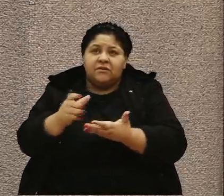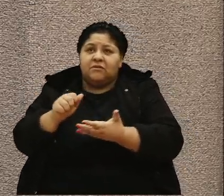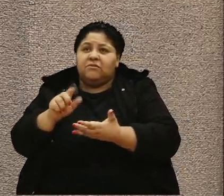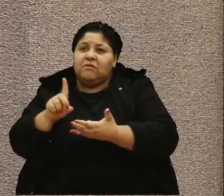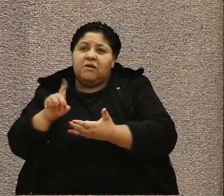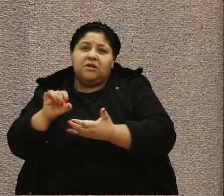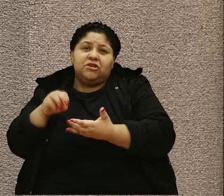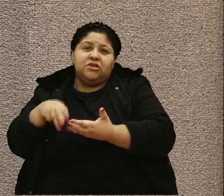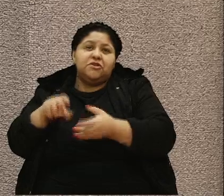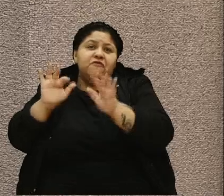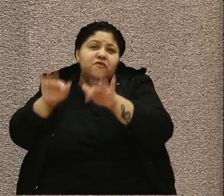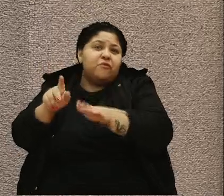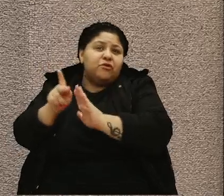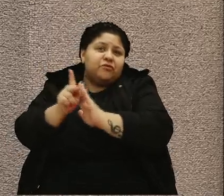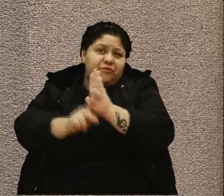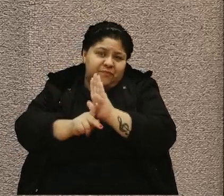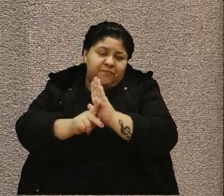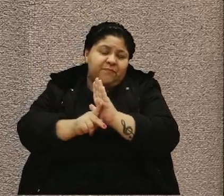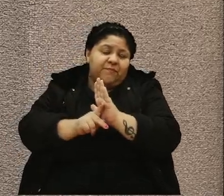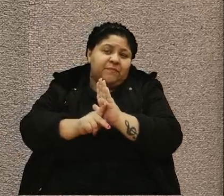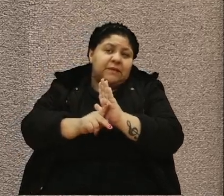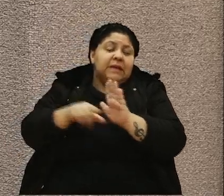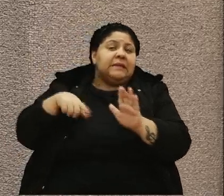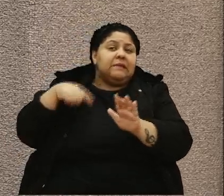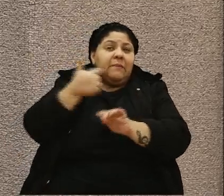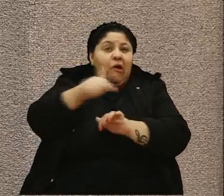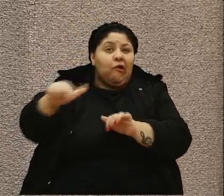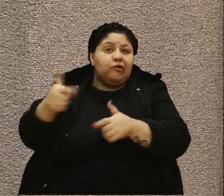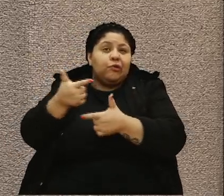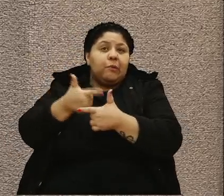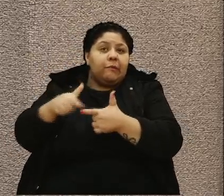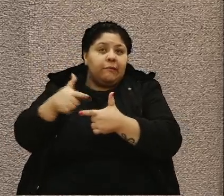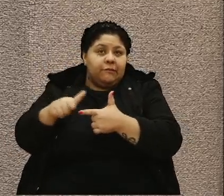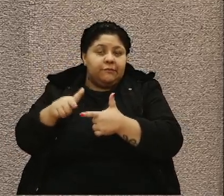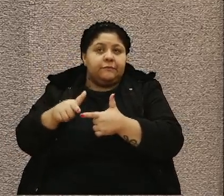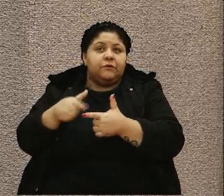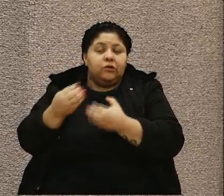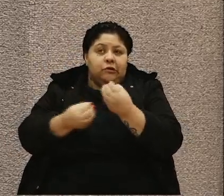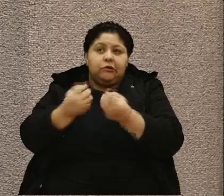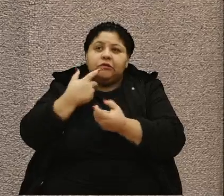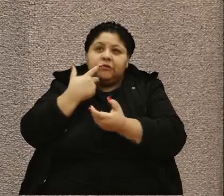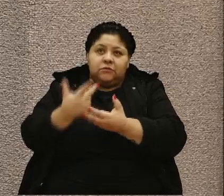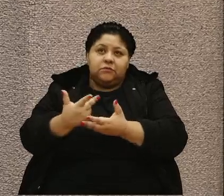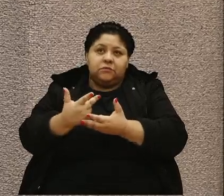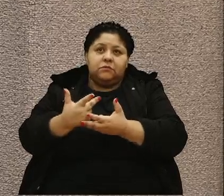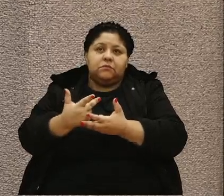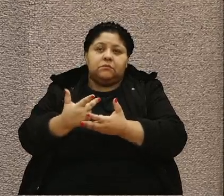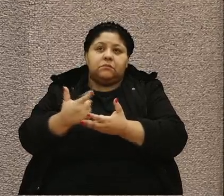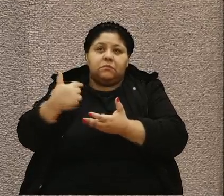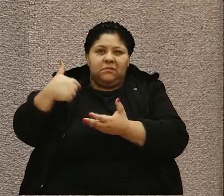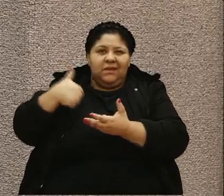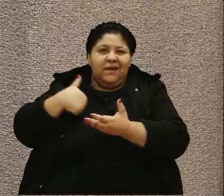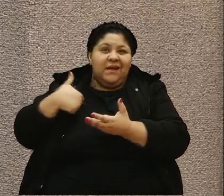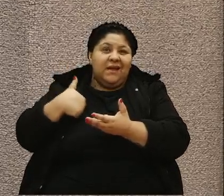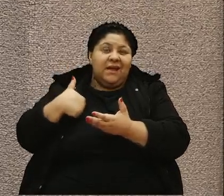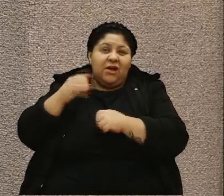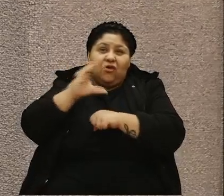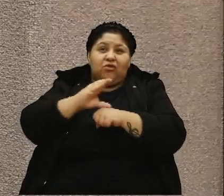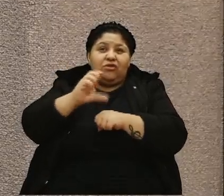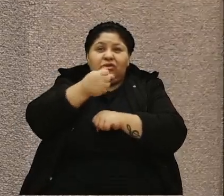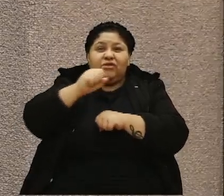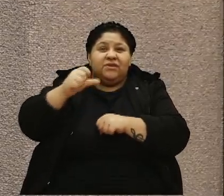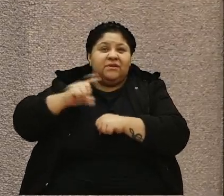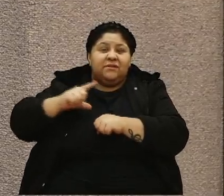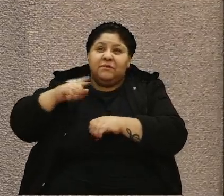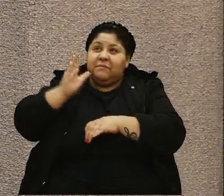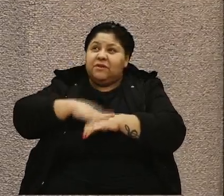Tá? E o outro problema, presidente, é que, como eu falei, a Conselho é de 88, né? Nós não temos mais o